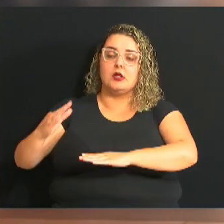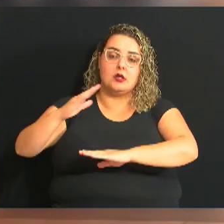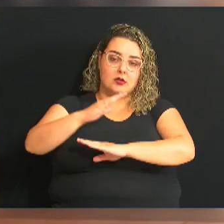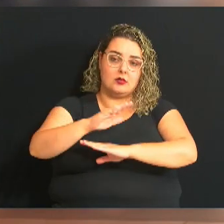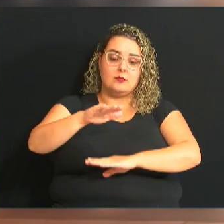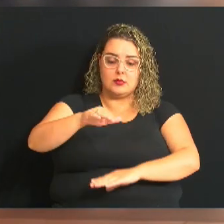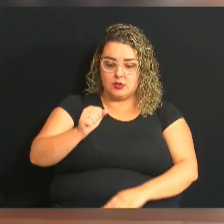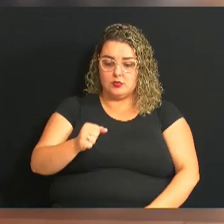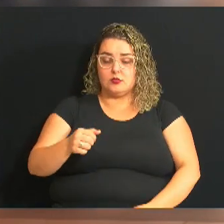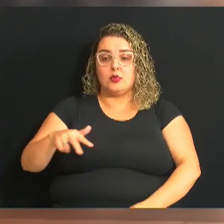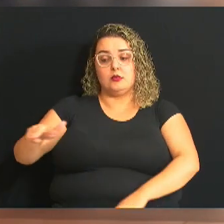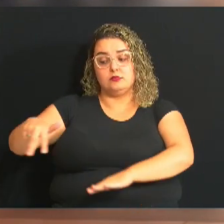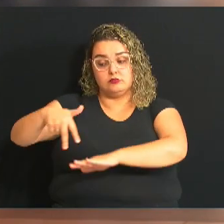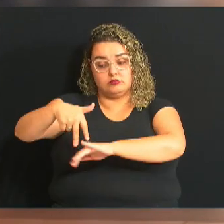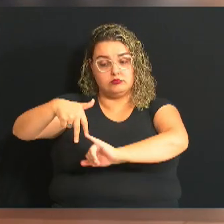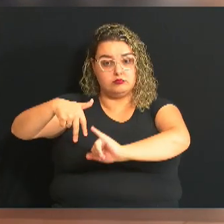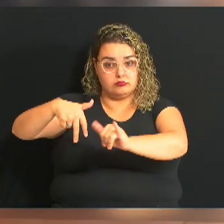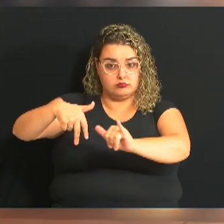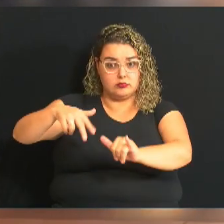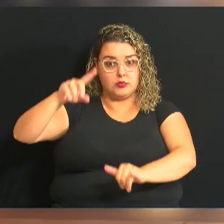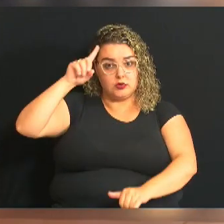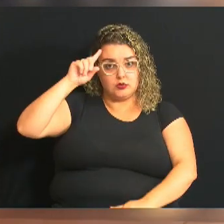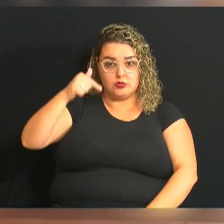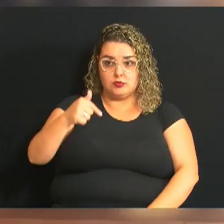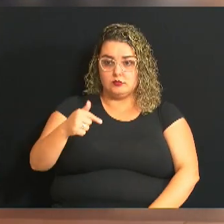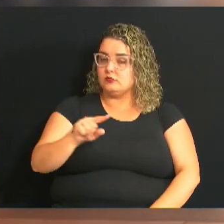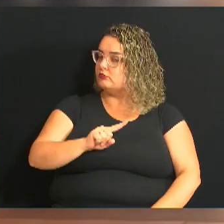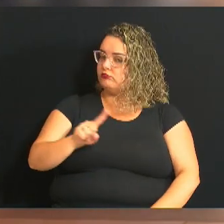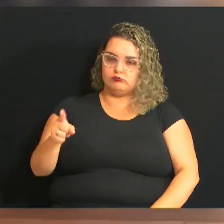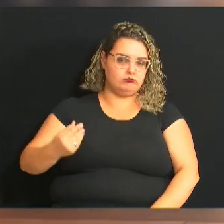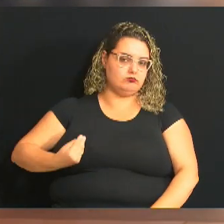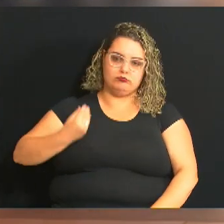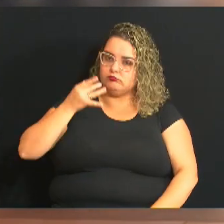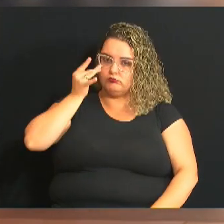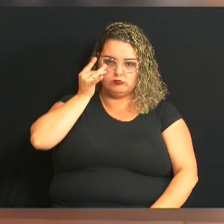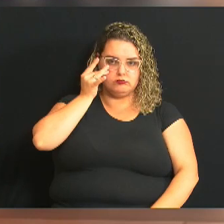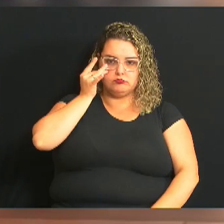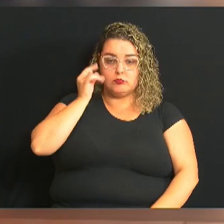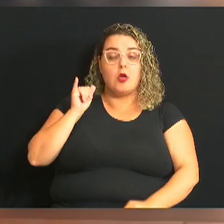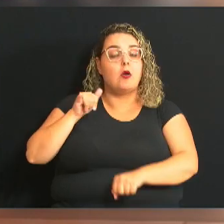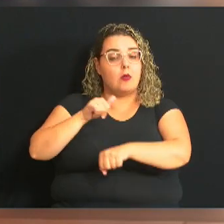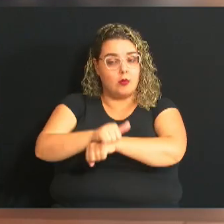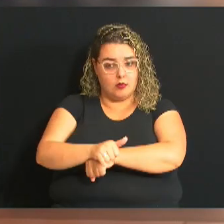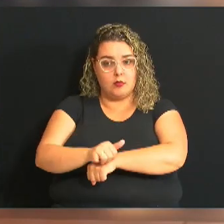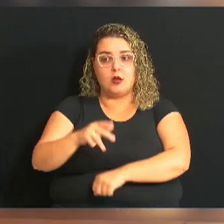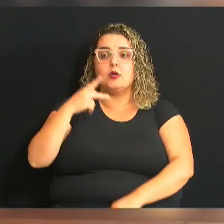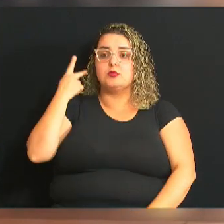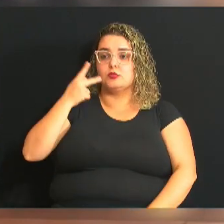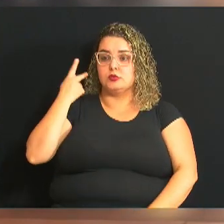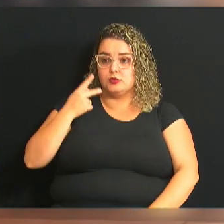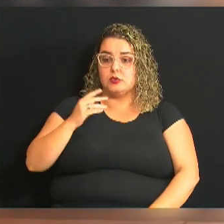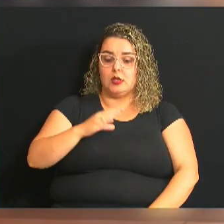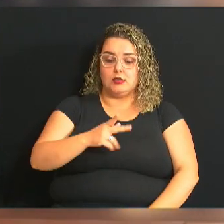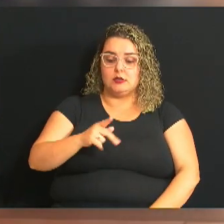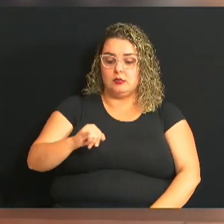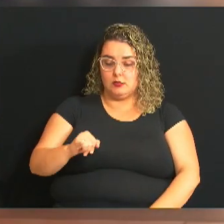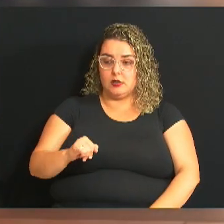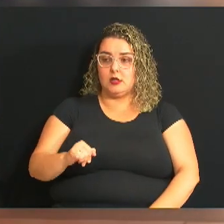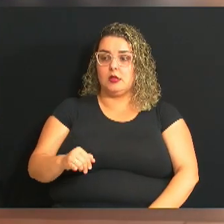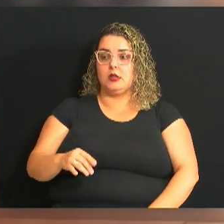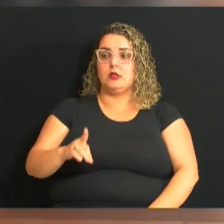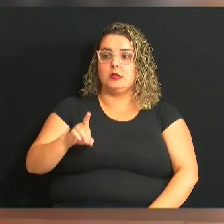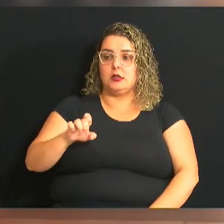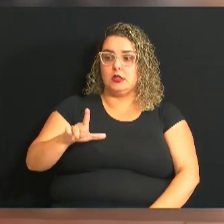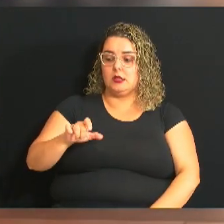para depor no dia 7, não compareceu. Com sua ausência, os vereadores da CPI deliberaram para